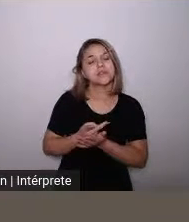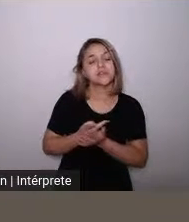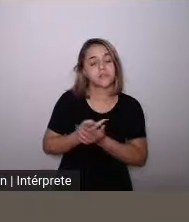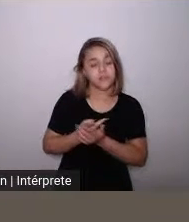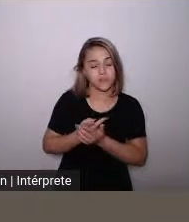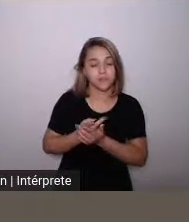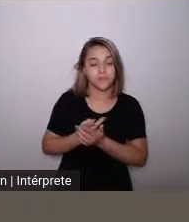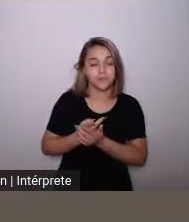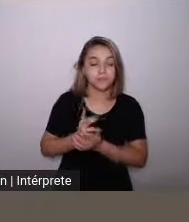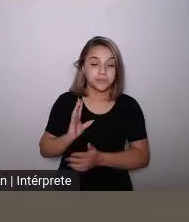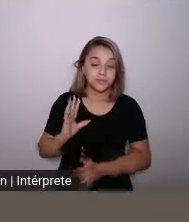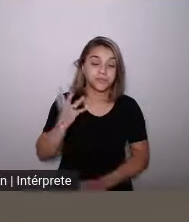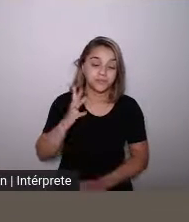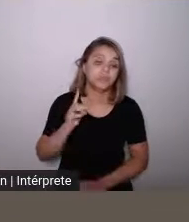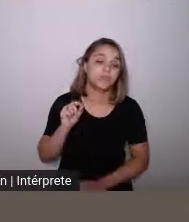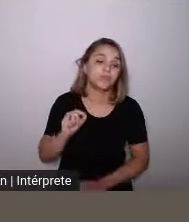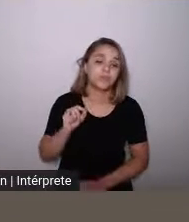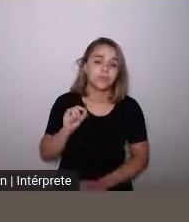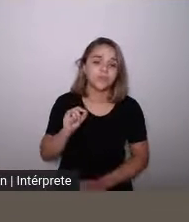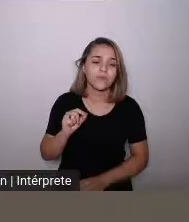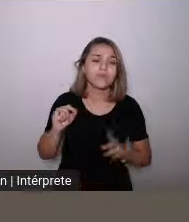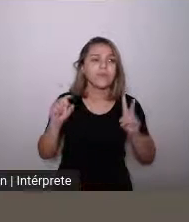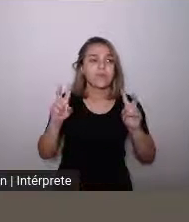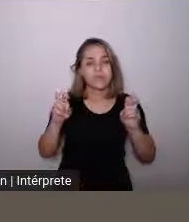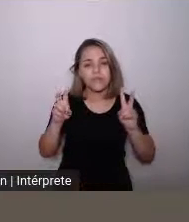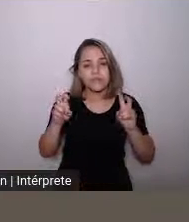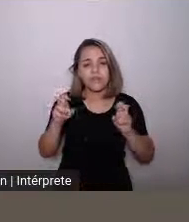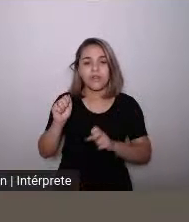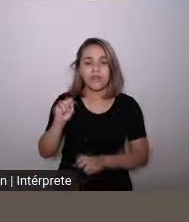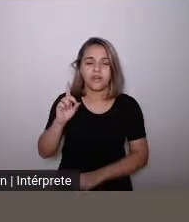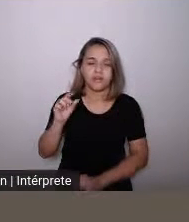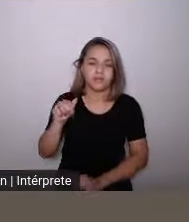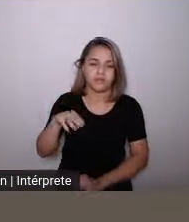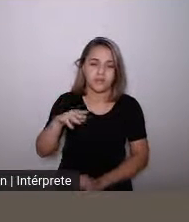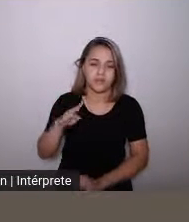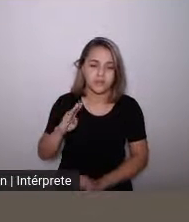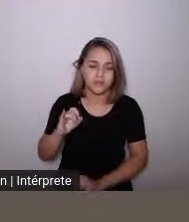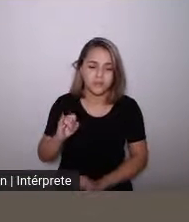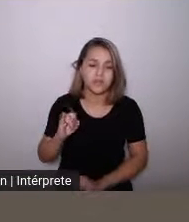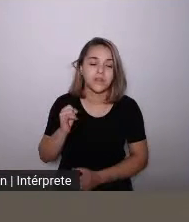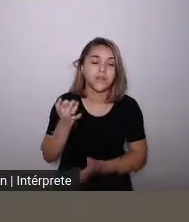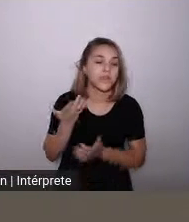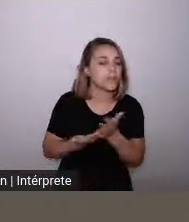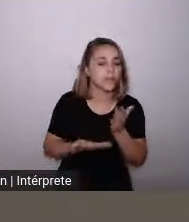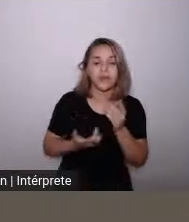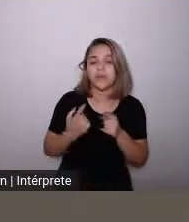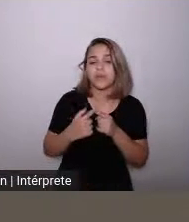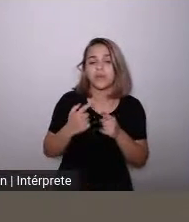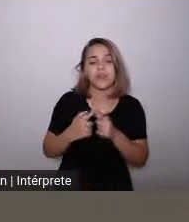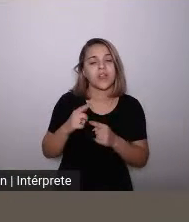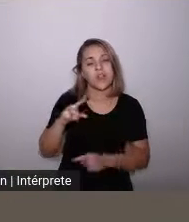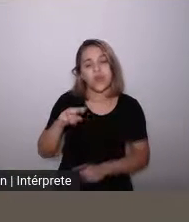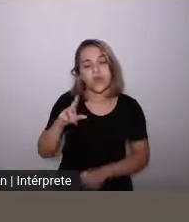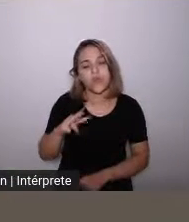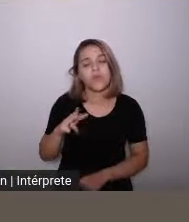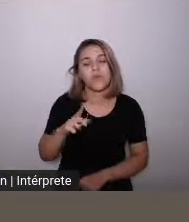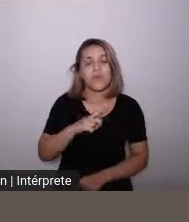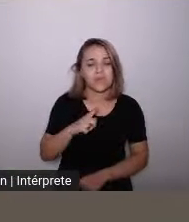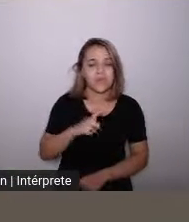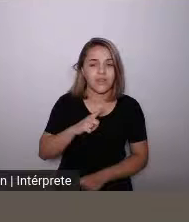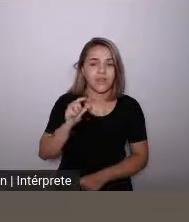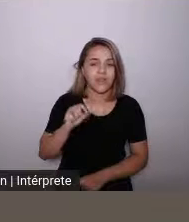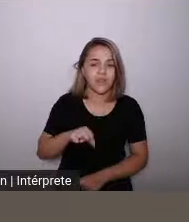simulação, em que, nos termos de Agamben, o que não podia ser perdido, porque nunca possuído, porque irreal,